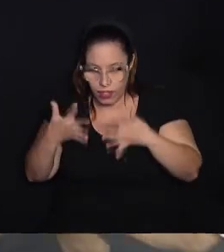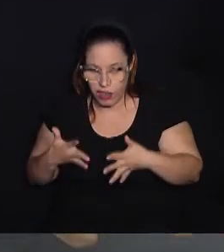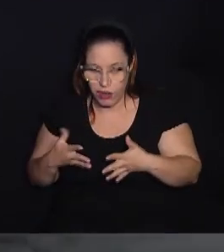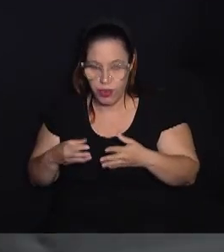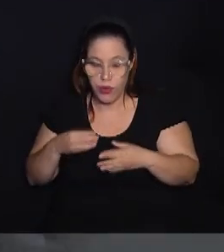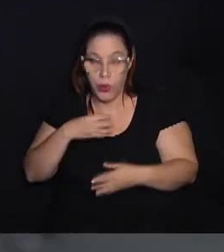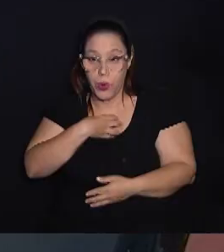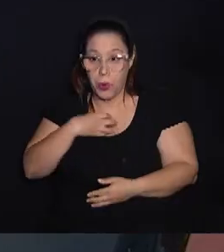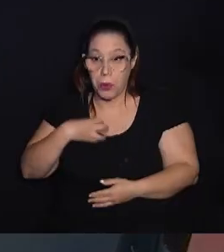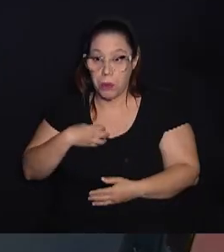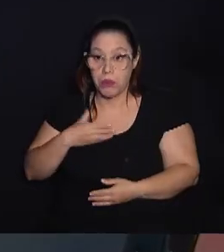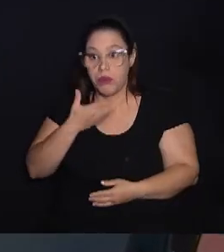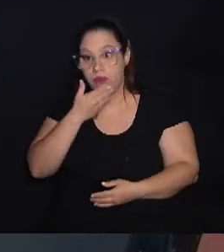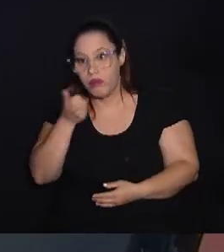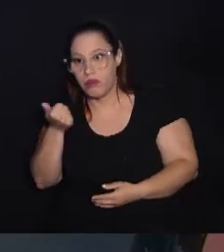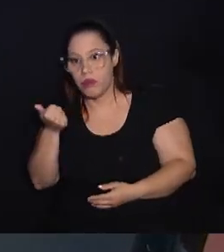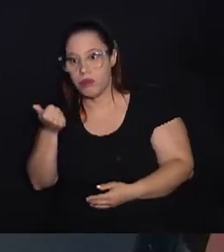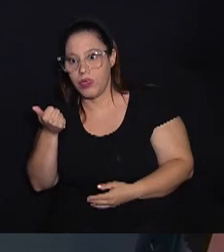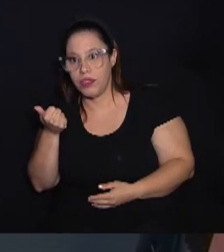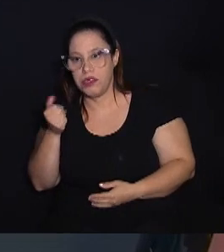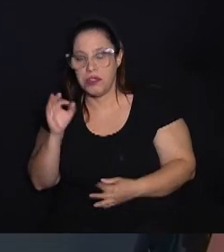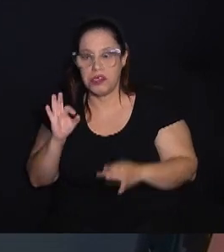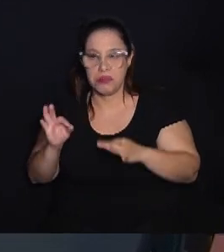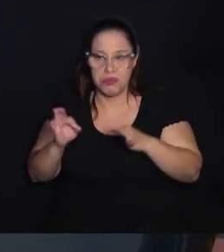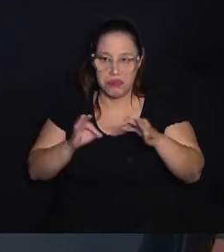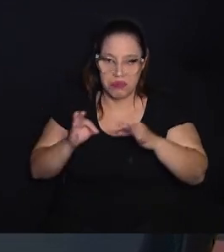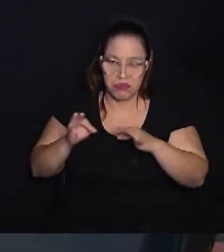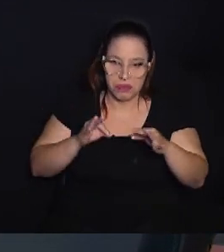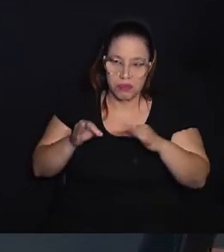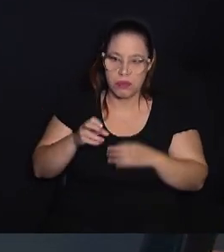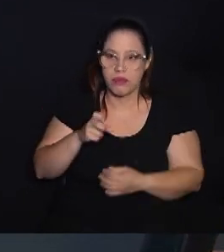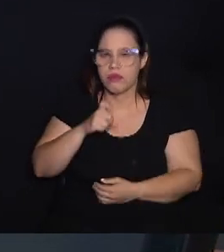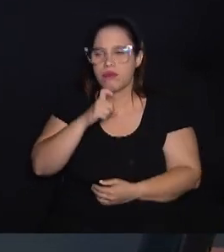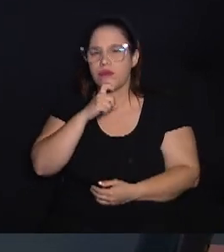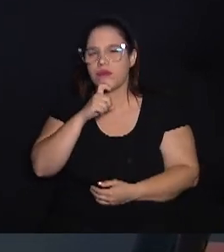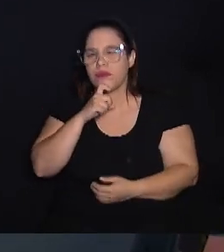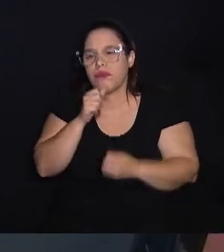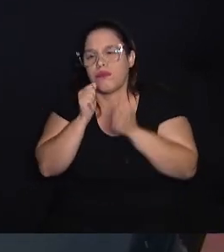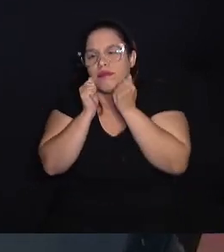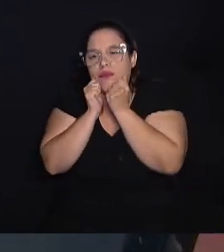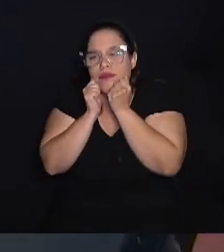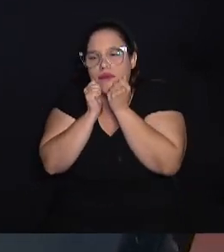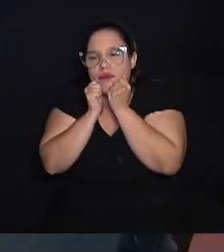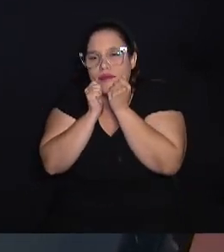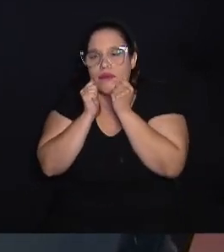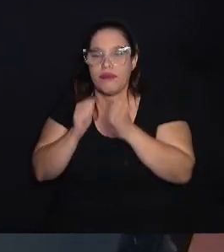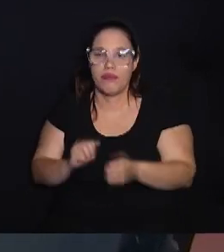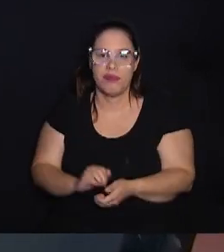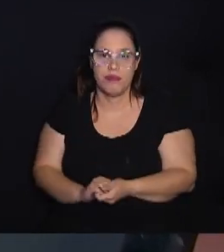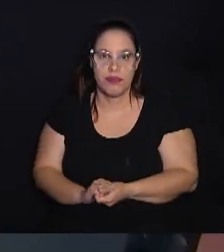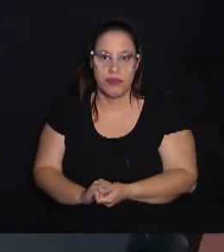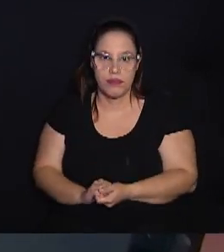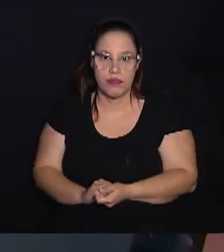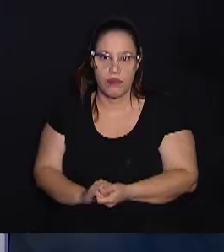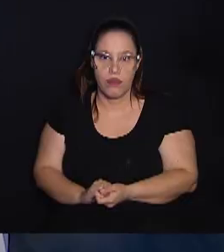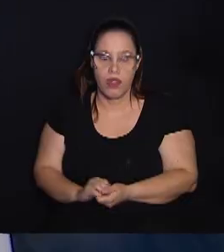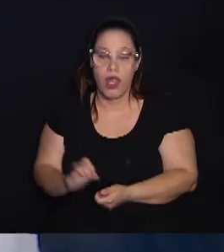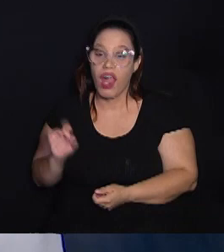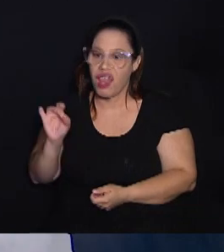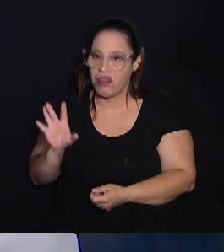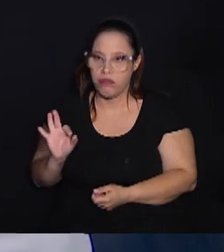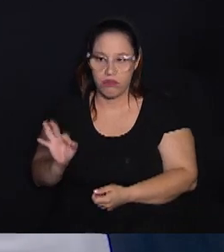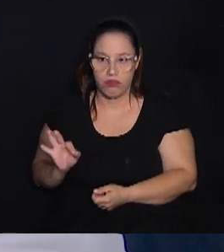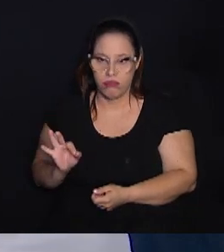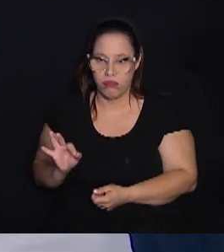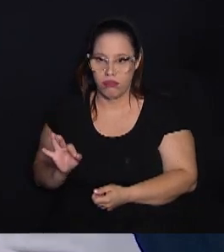que podem ser tomadas para garantir uma melhora nessas condições durante o inverno, para ajudar a lidar melhor com essas queixas. É